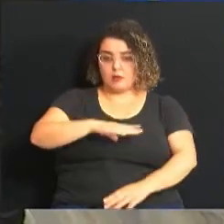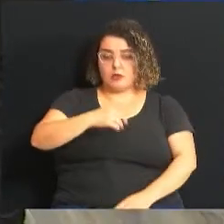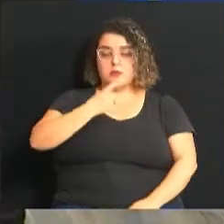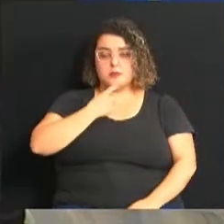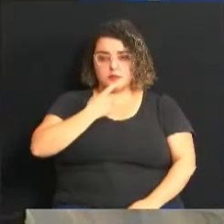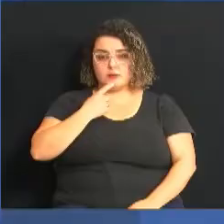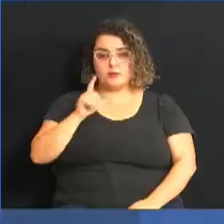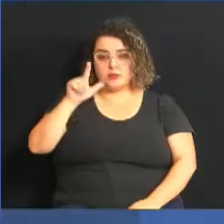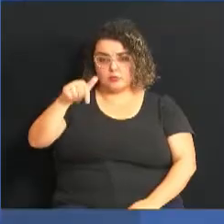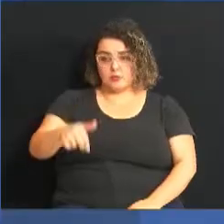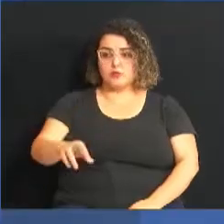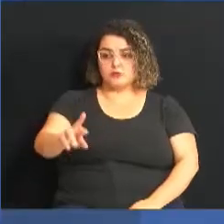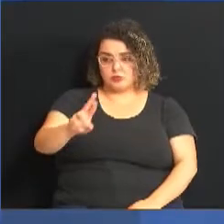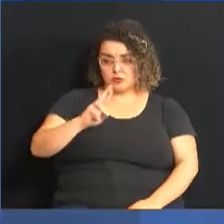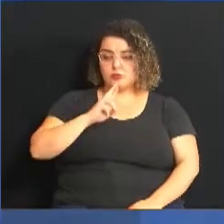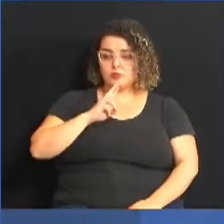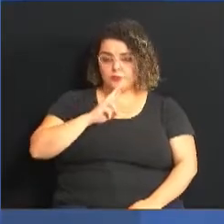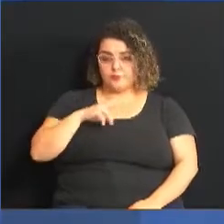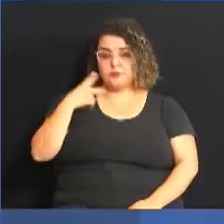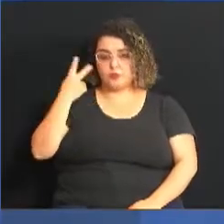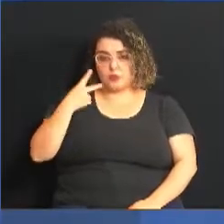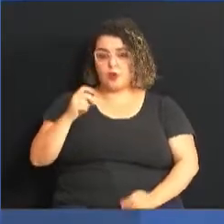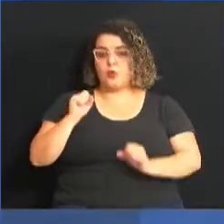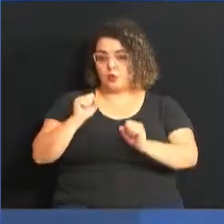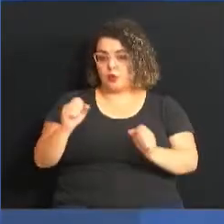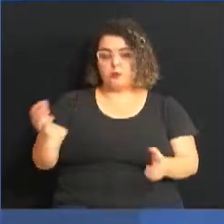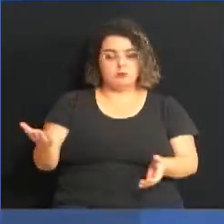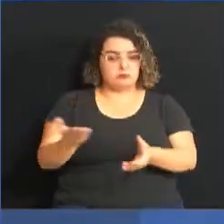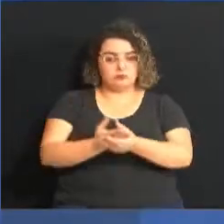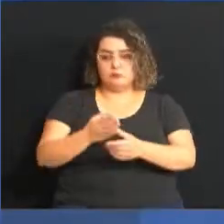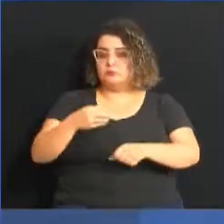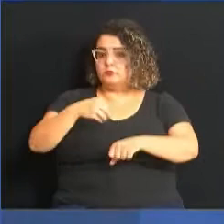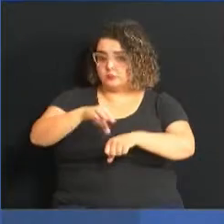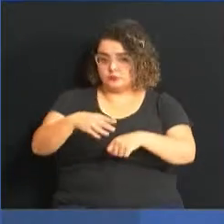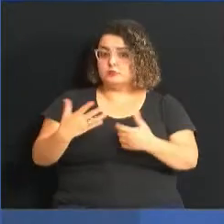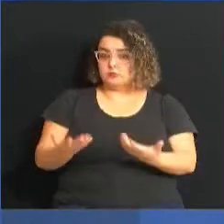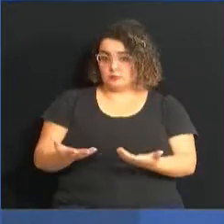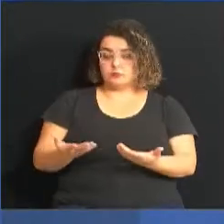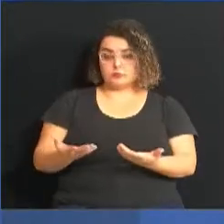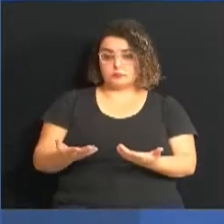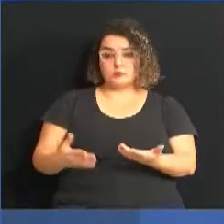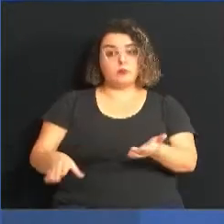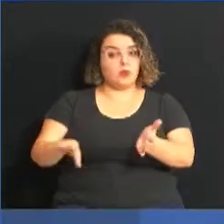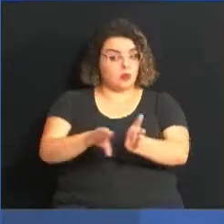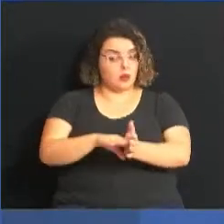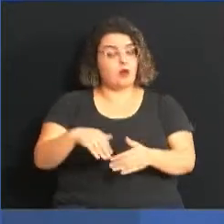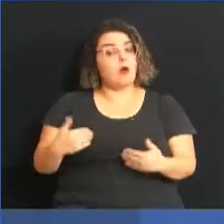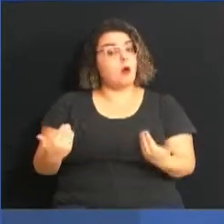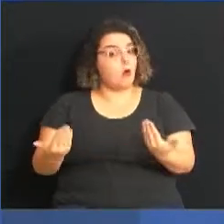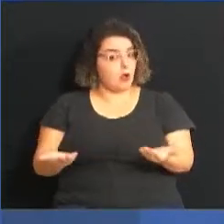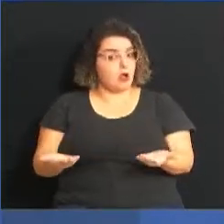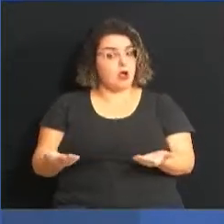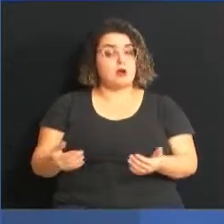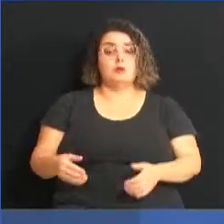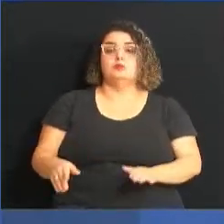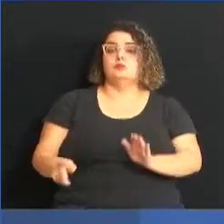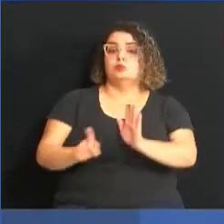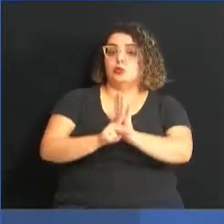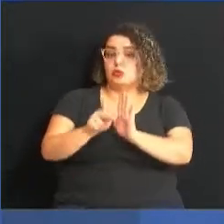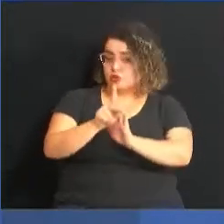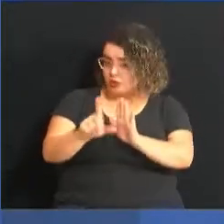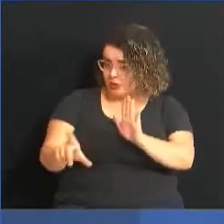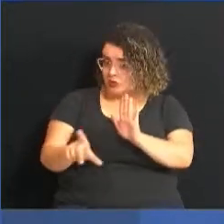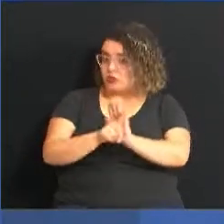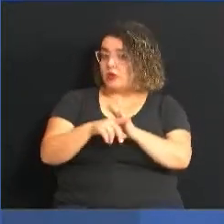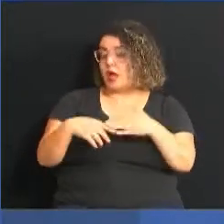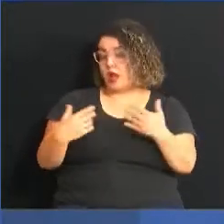com o resultado, os vereadores podem protocolar indicações, alguns chegam até a protocolar projetos de lei em